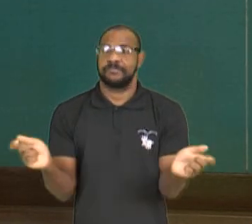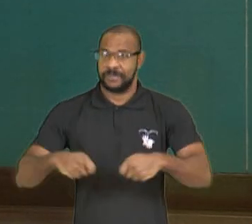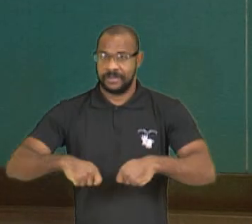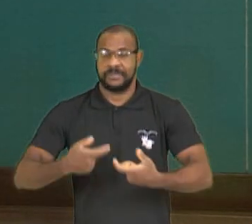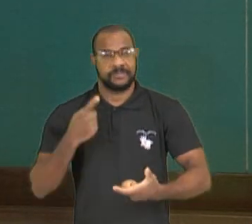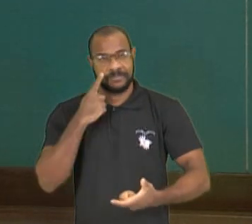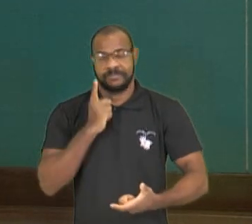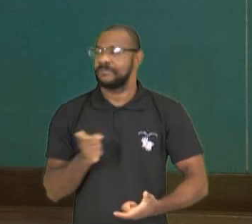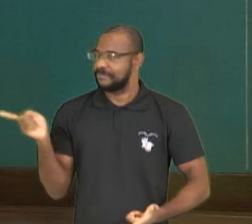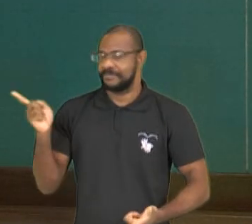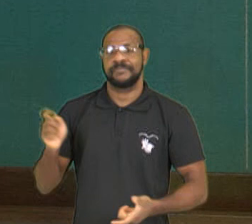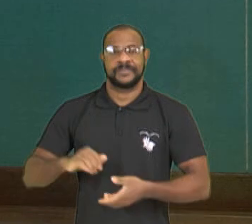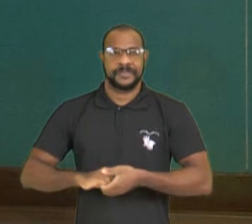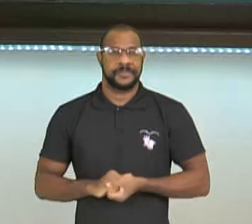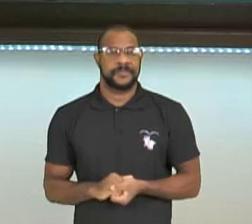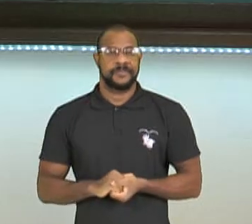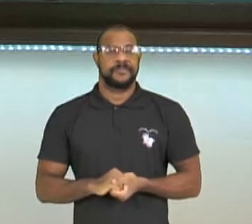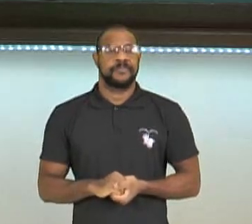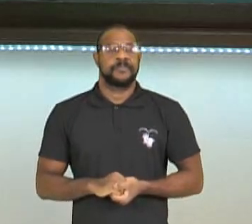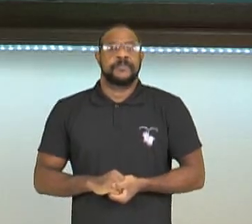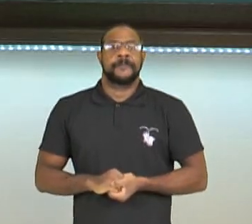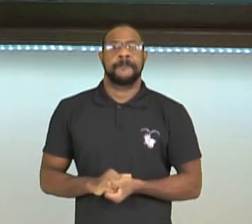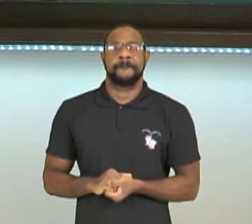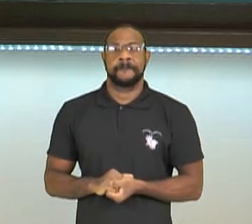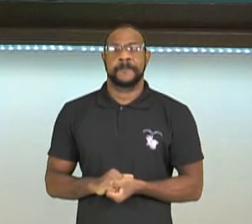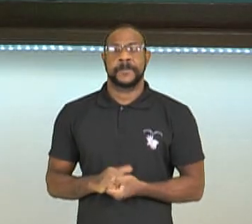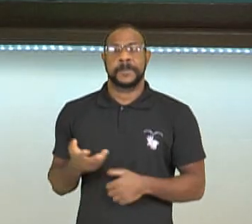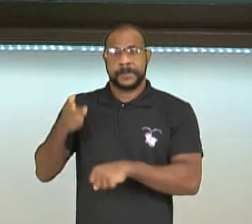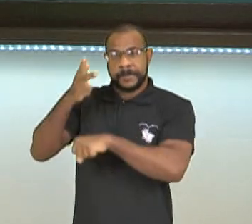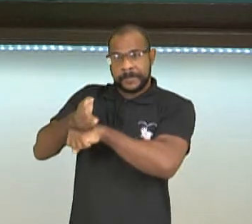de solubilidade.